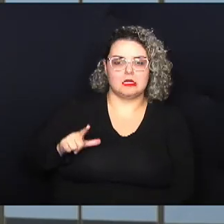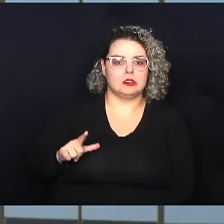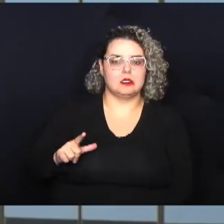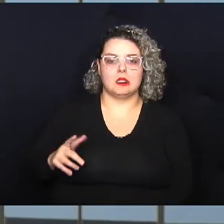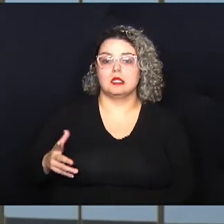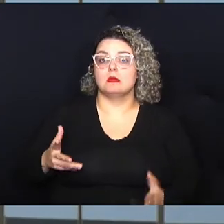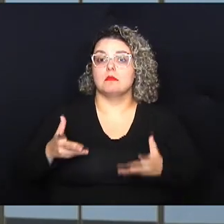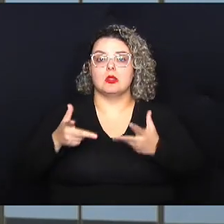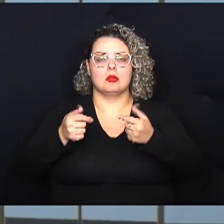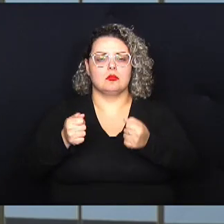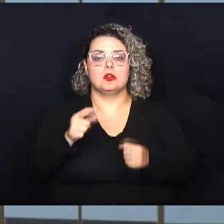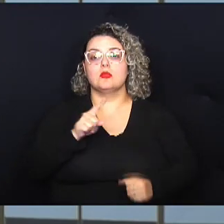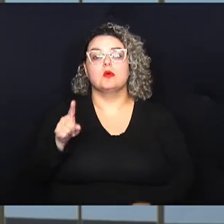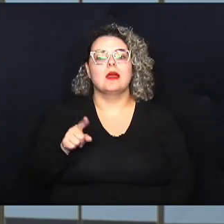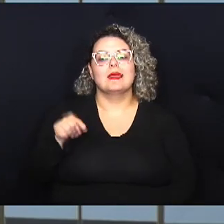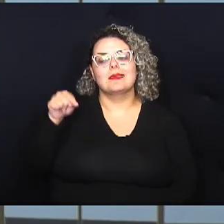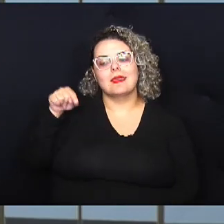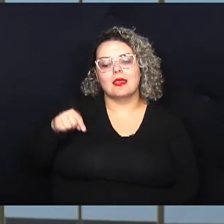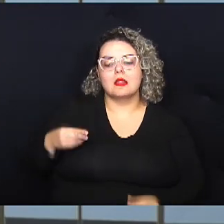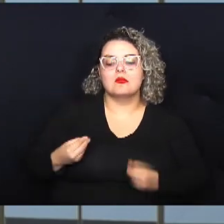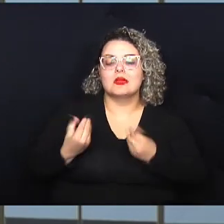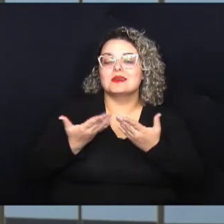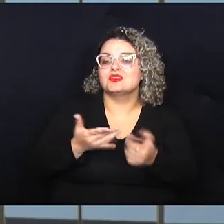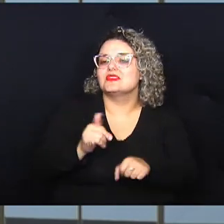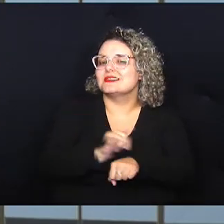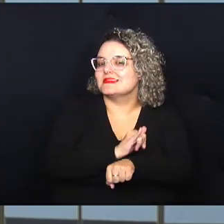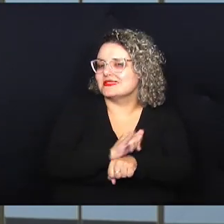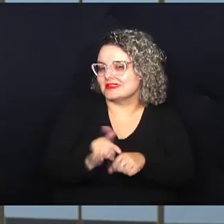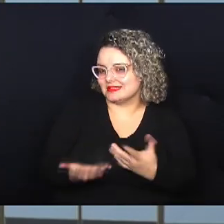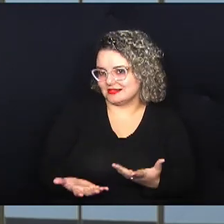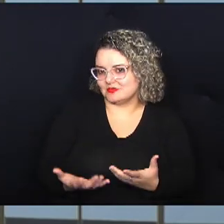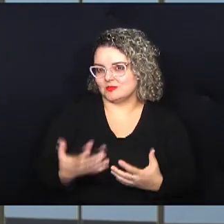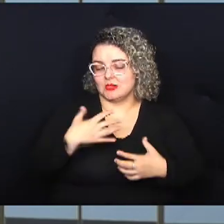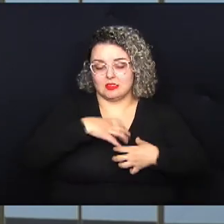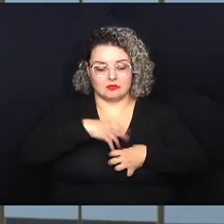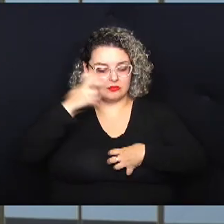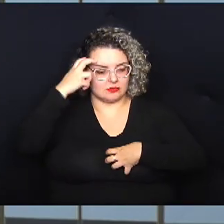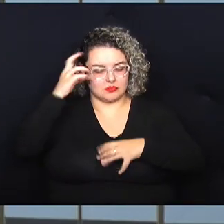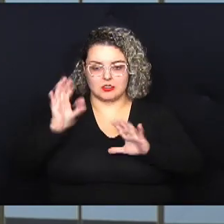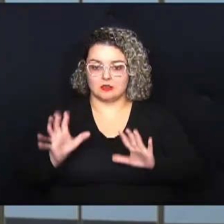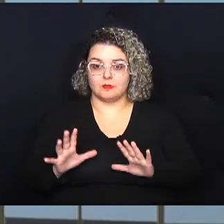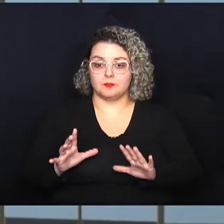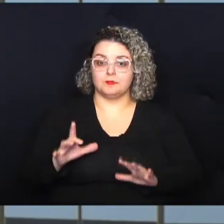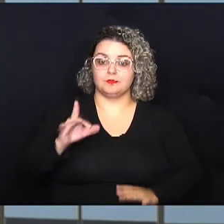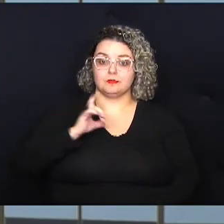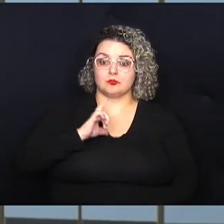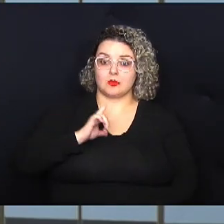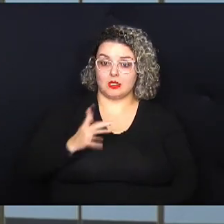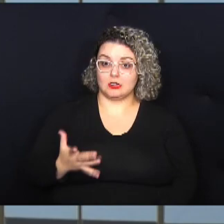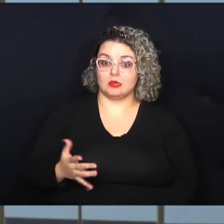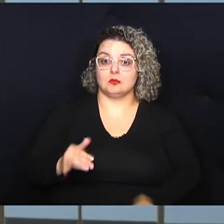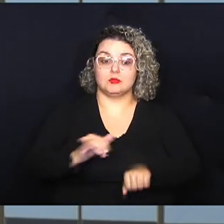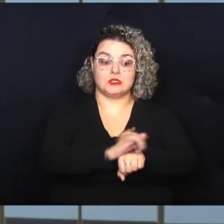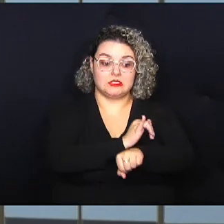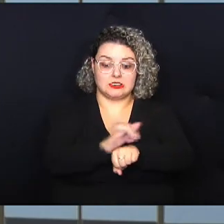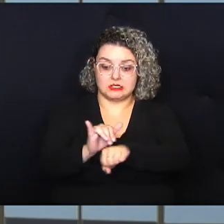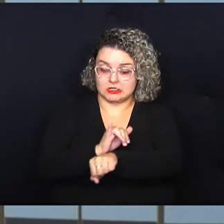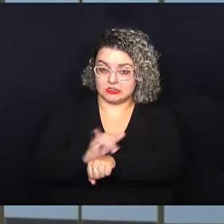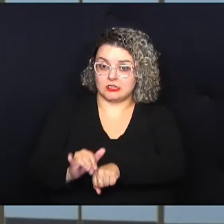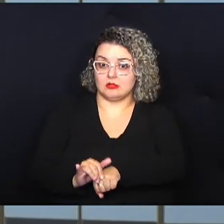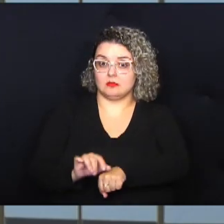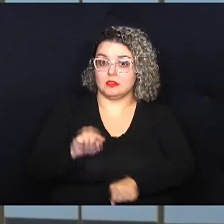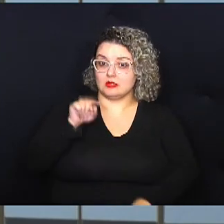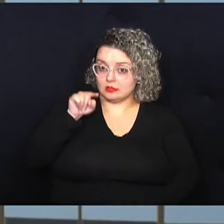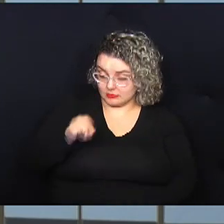isso. Não é que ela vai te dar uma ferramenta para a inteligência emocional. Nós temos muitas ferramentas para que você se